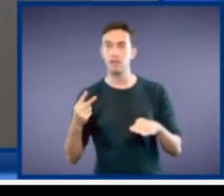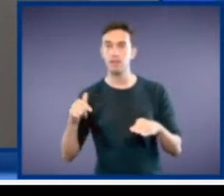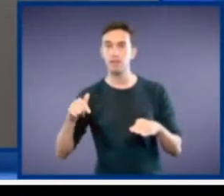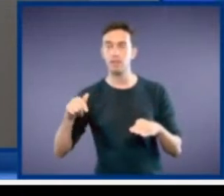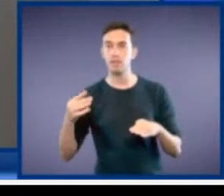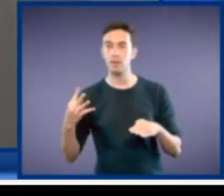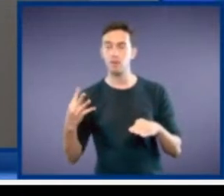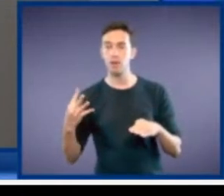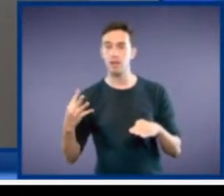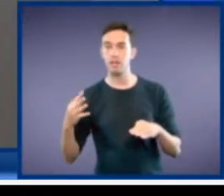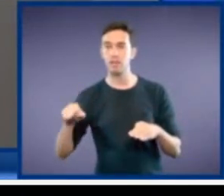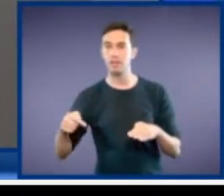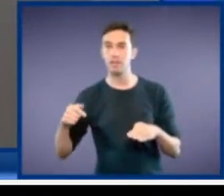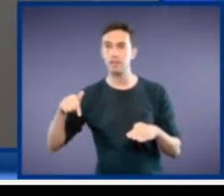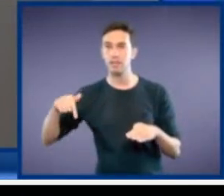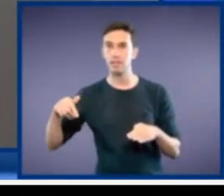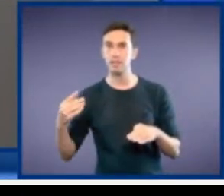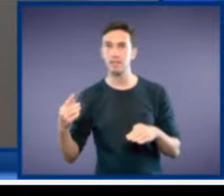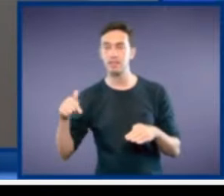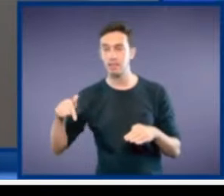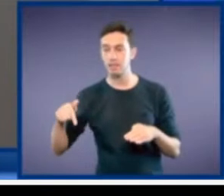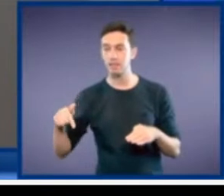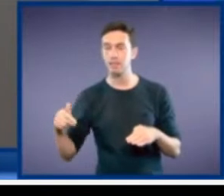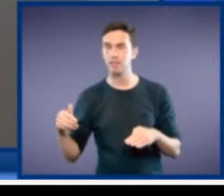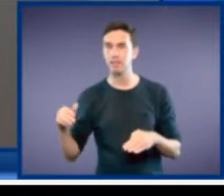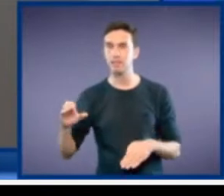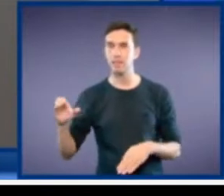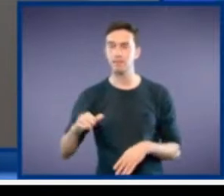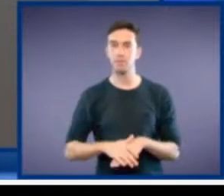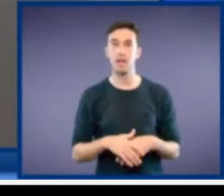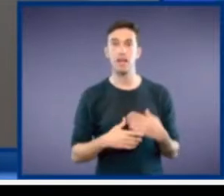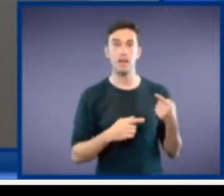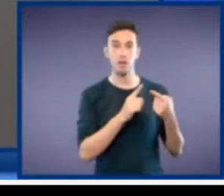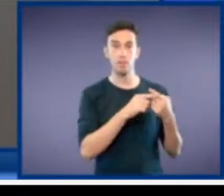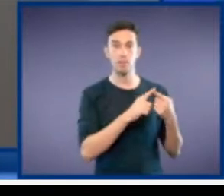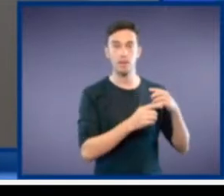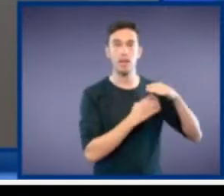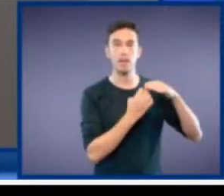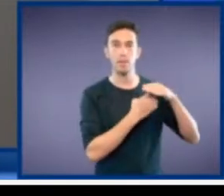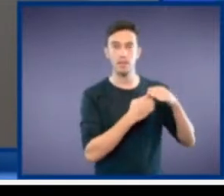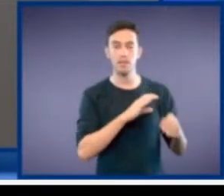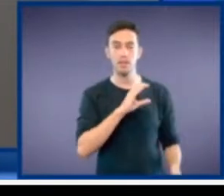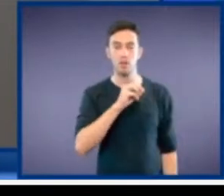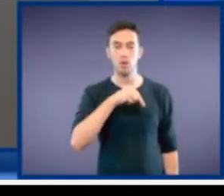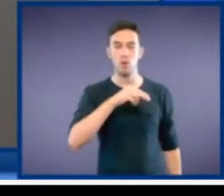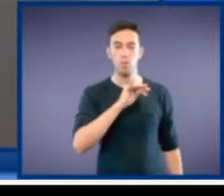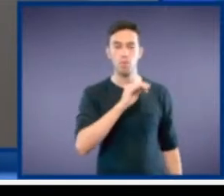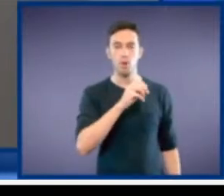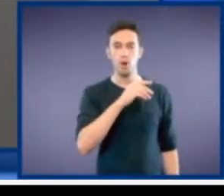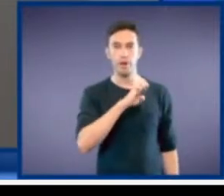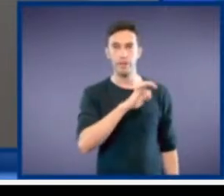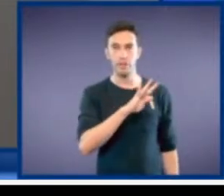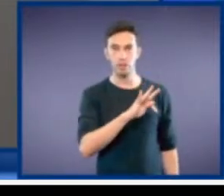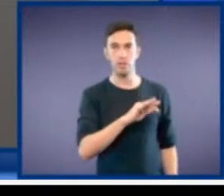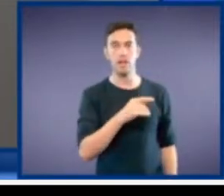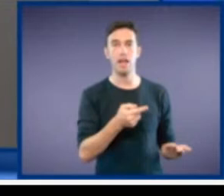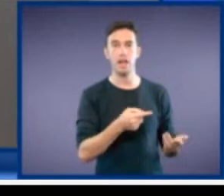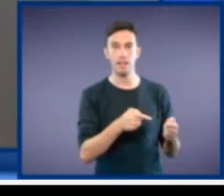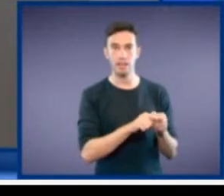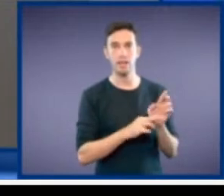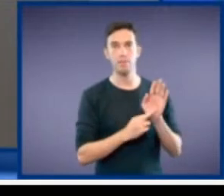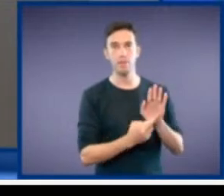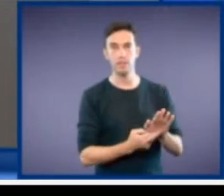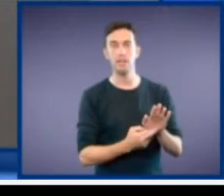R$19.234.304,67. Está apta a seguinte proponente, Comporte Participações S.A., aqui representada